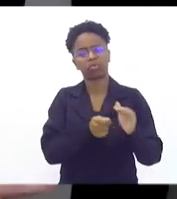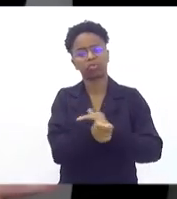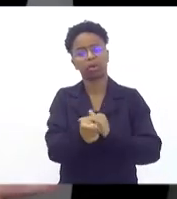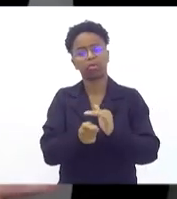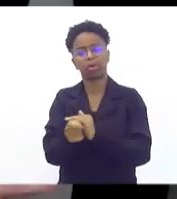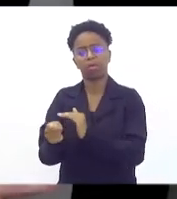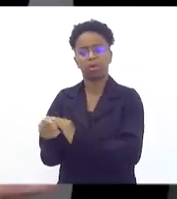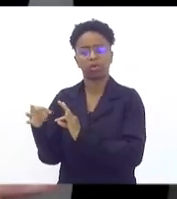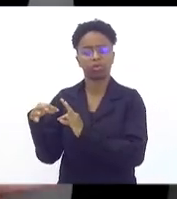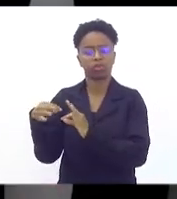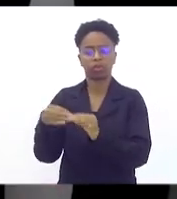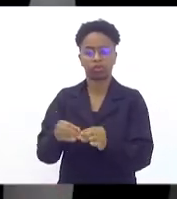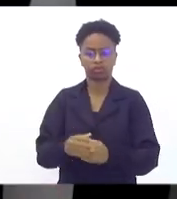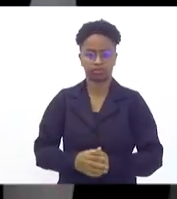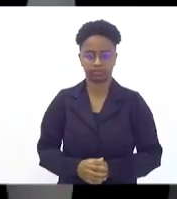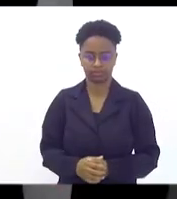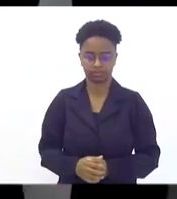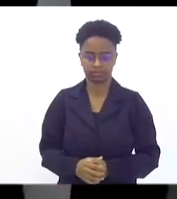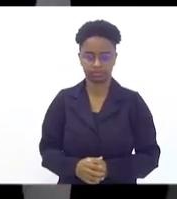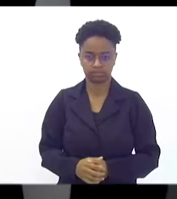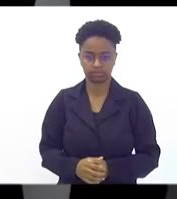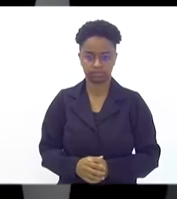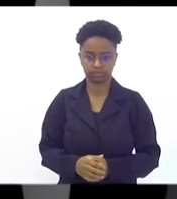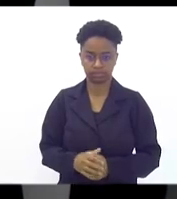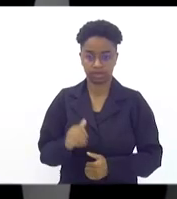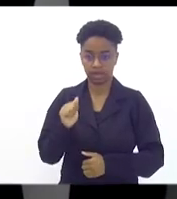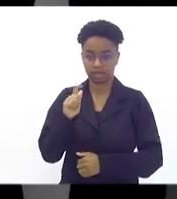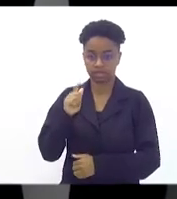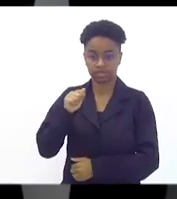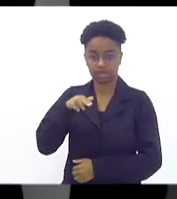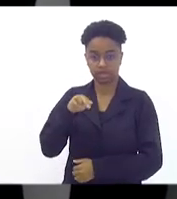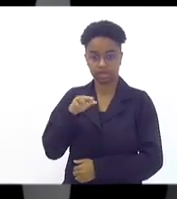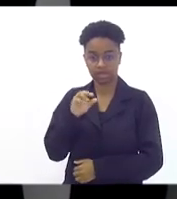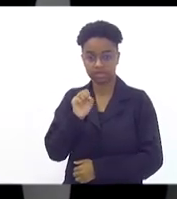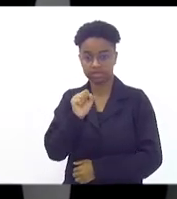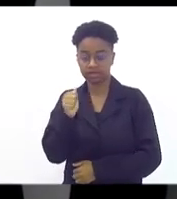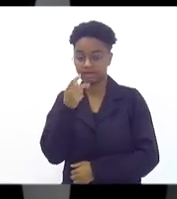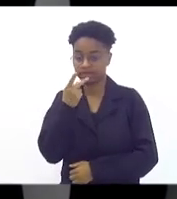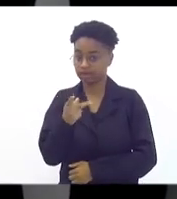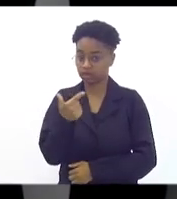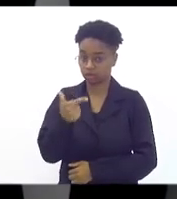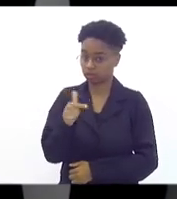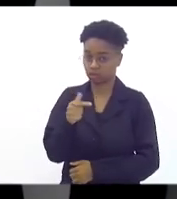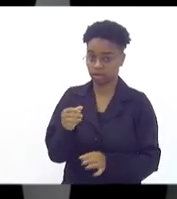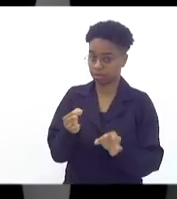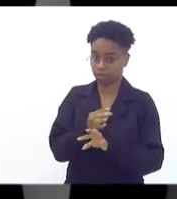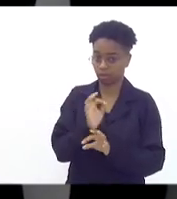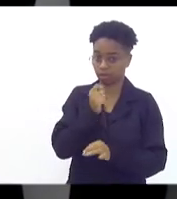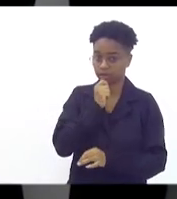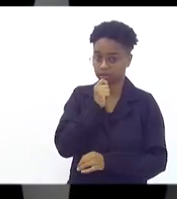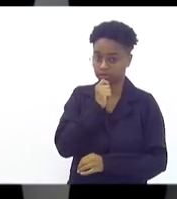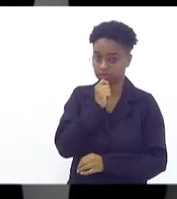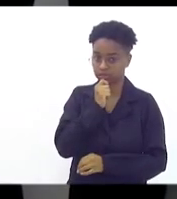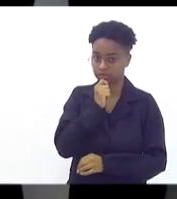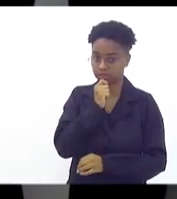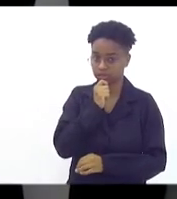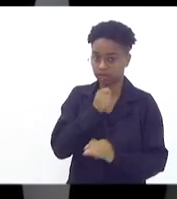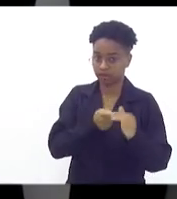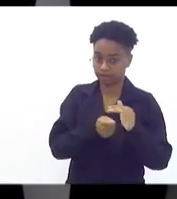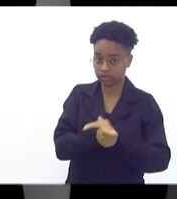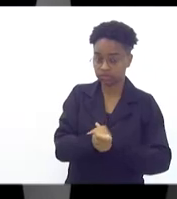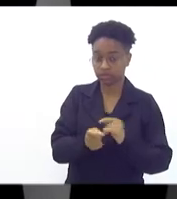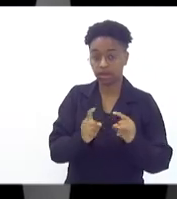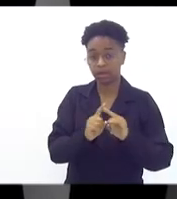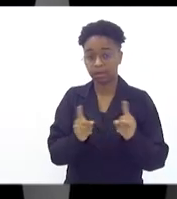previstos no contrato a genessa diz que não foram feitos todos os investimentos o